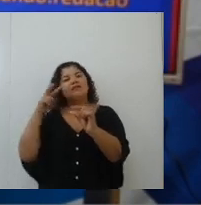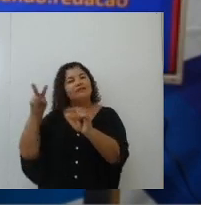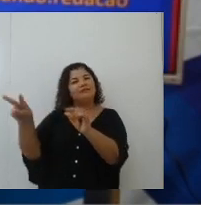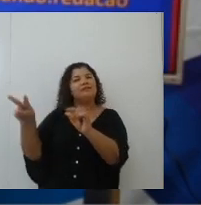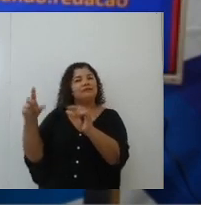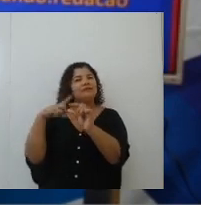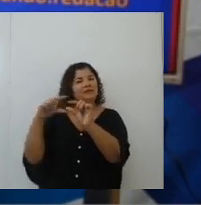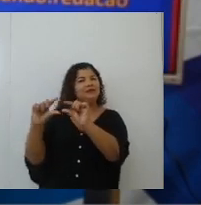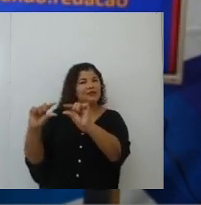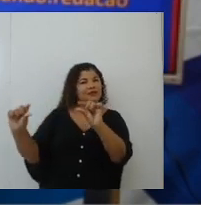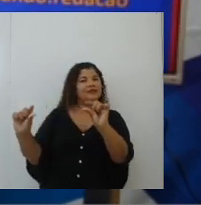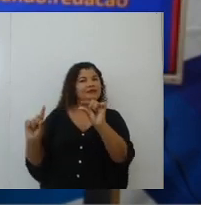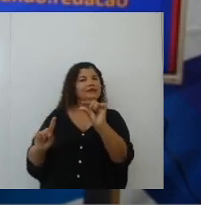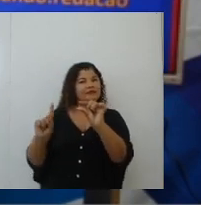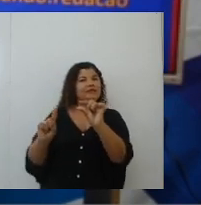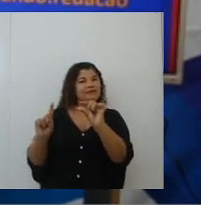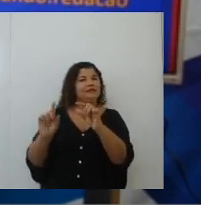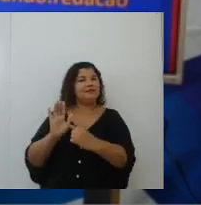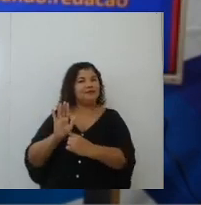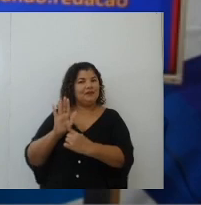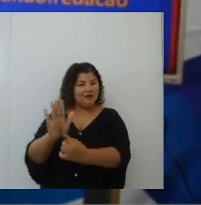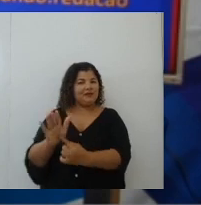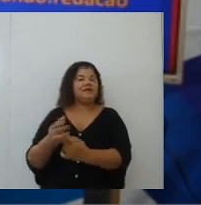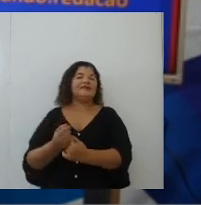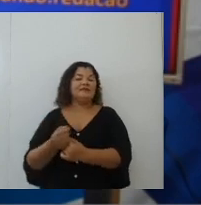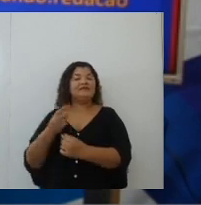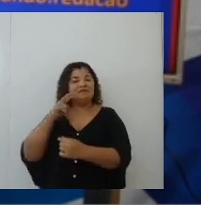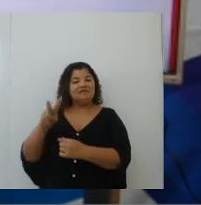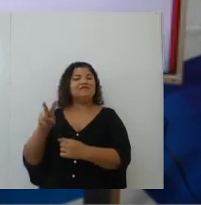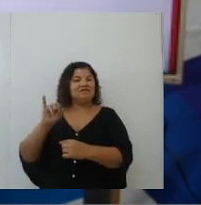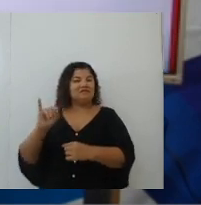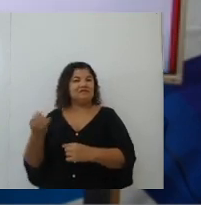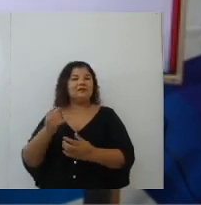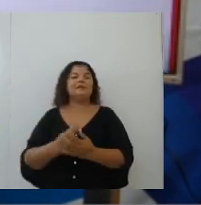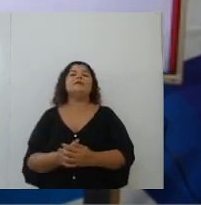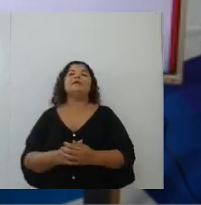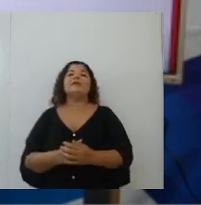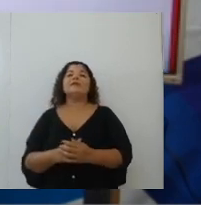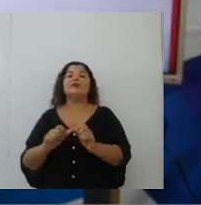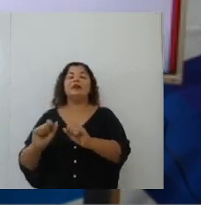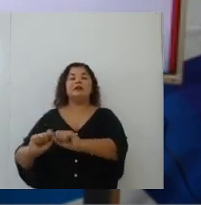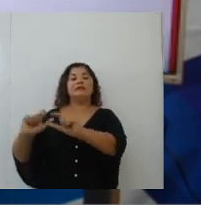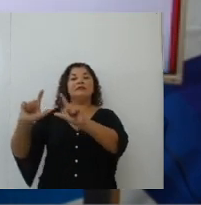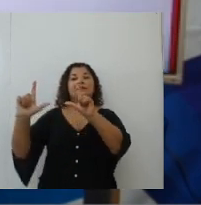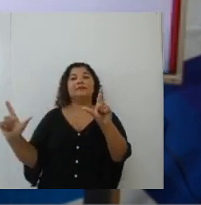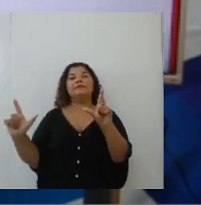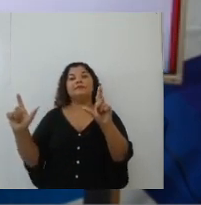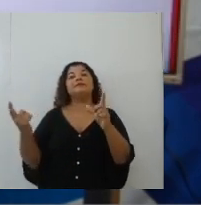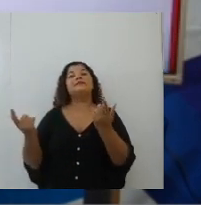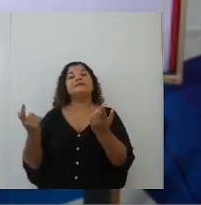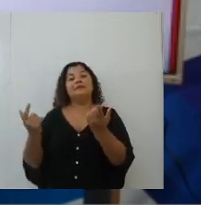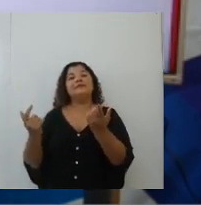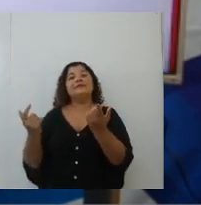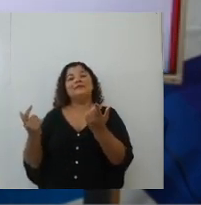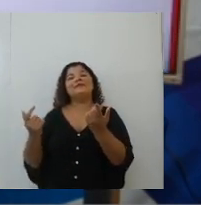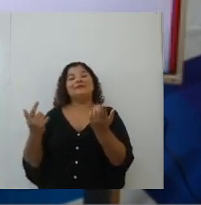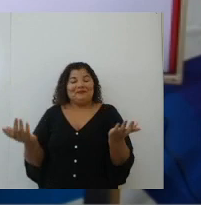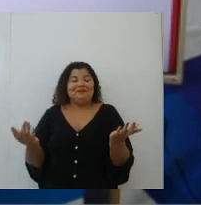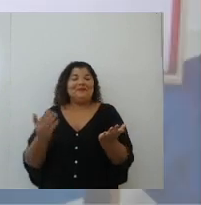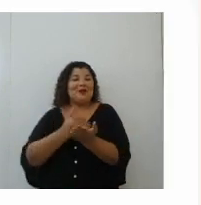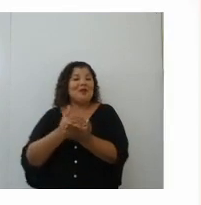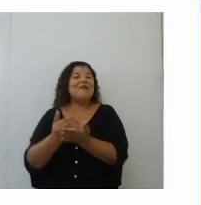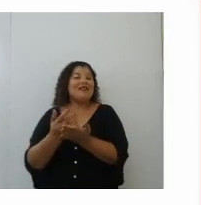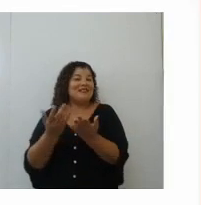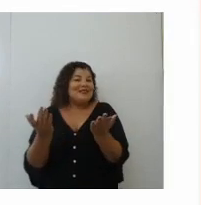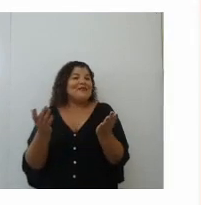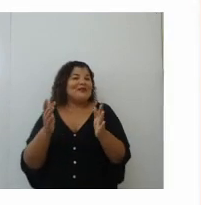@luizfernando.redacão, redação, né? Redacão. Te espero lá, tá bom? O primeiro slide tá na tela e eu começo, não tem como, né? Vocês já viram na aula